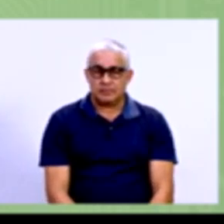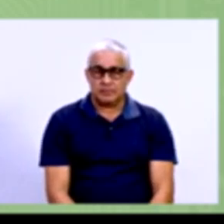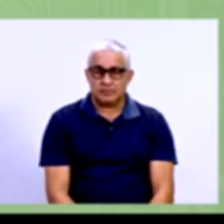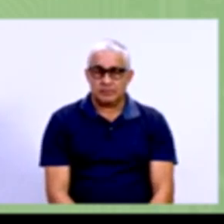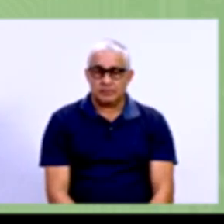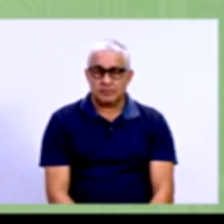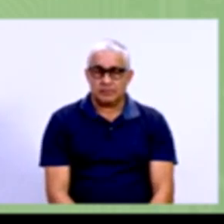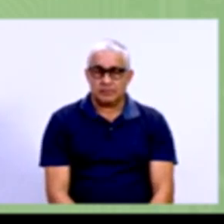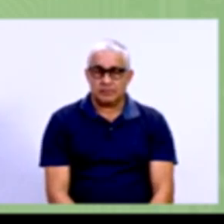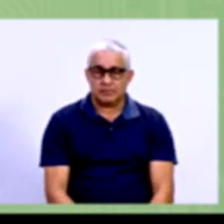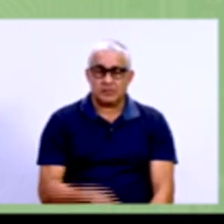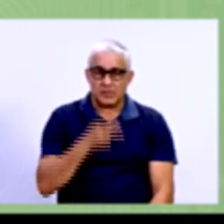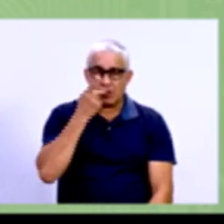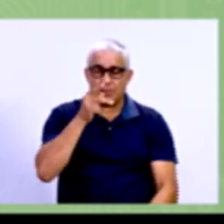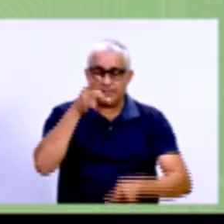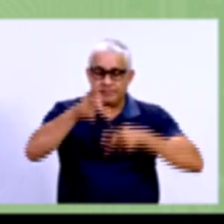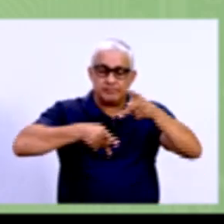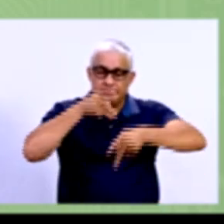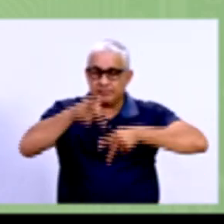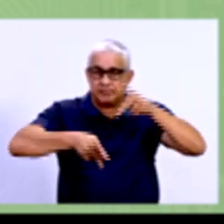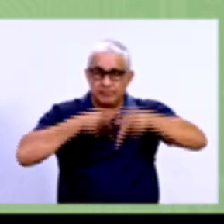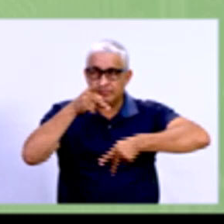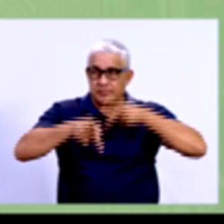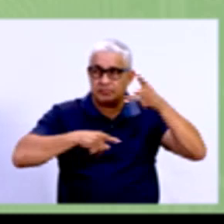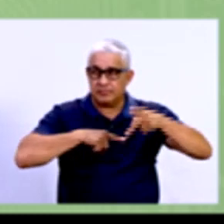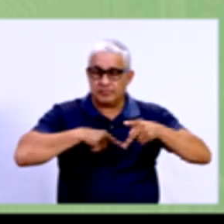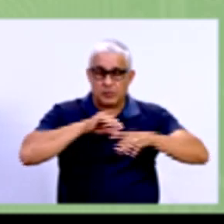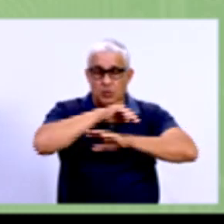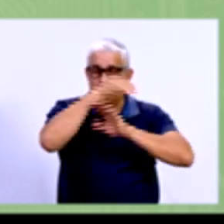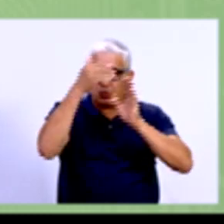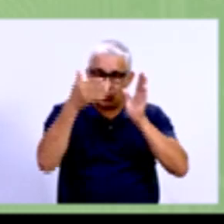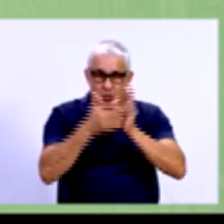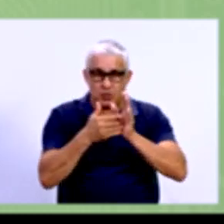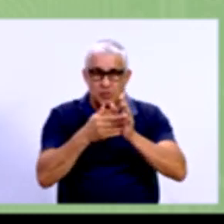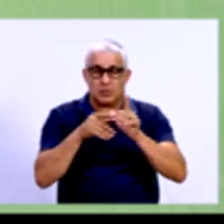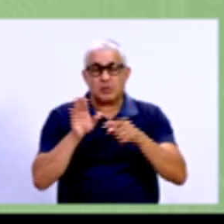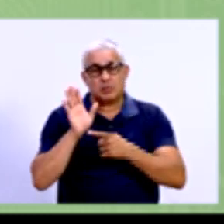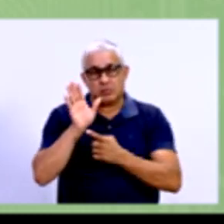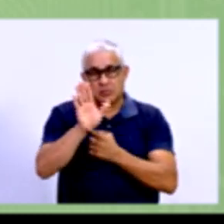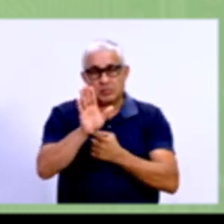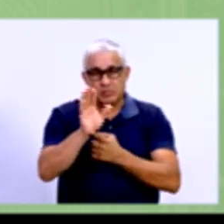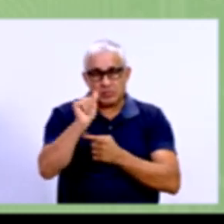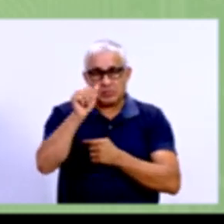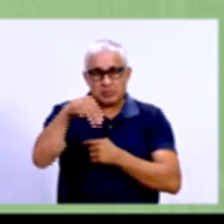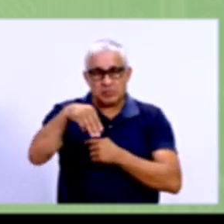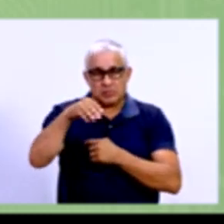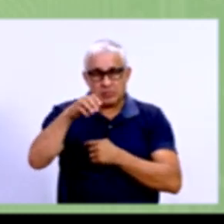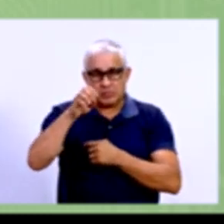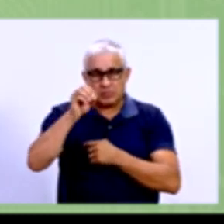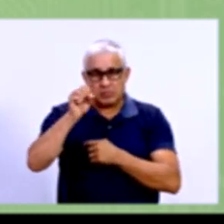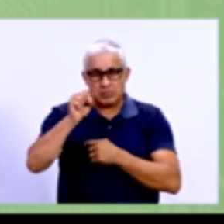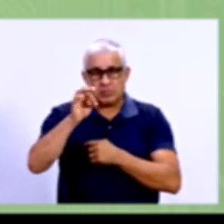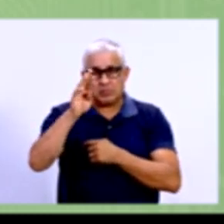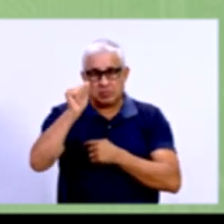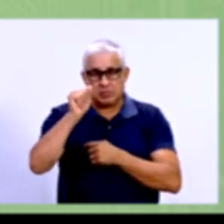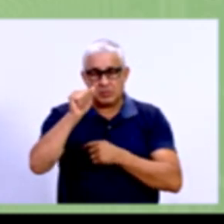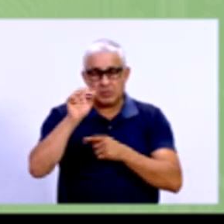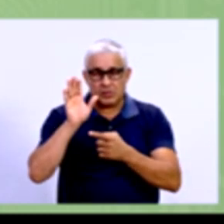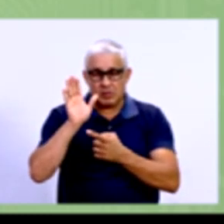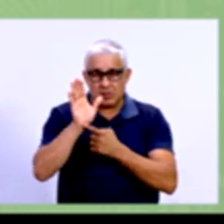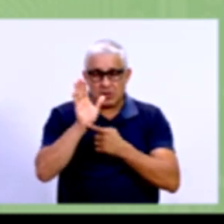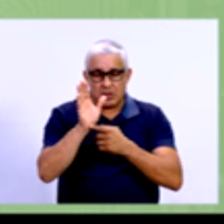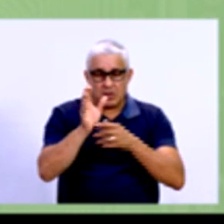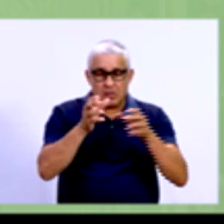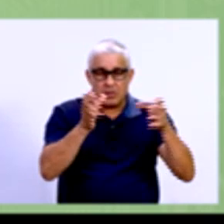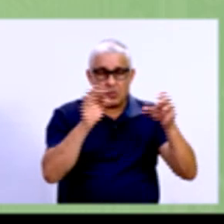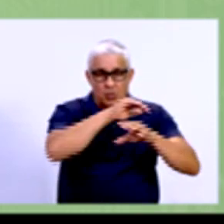ressaltar que quando a gente fala da população, a gente tem o todo e a amostra é uma parte do todo, né? Comentei isso com